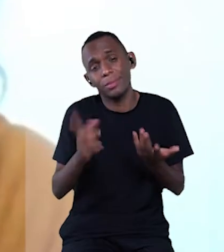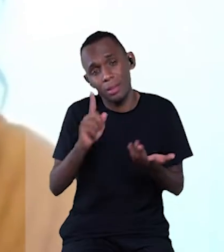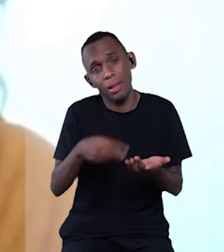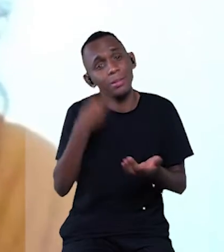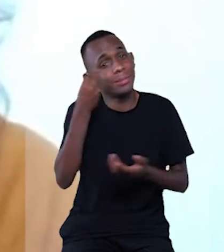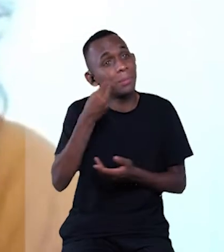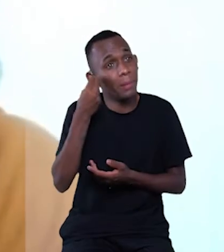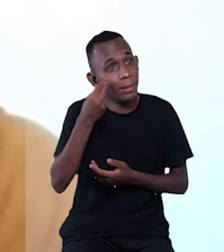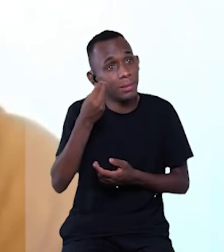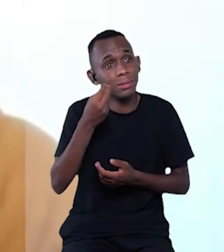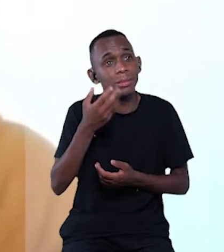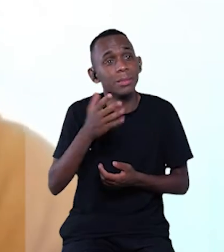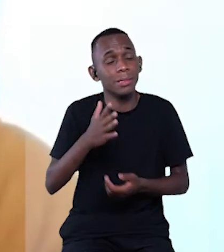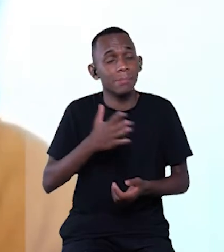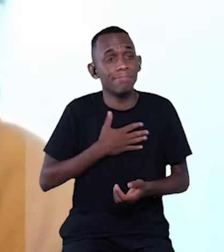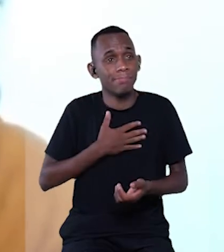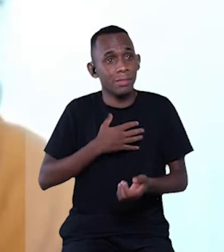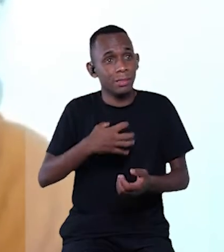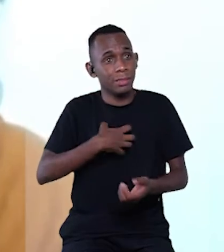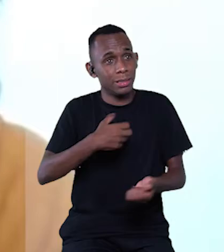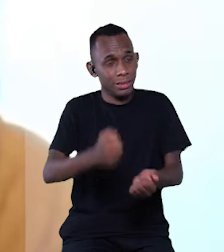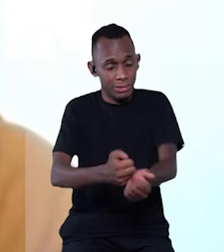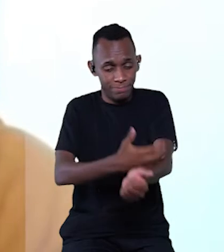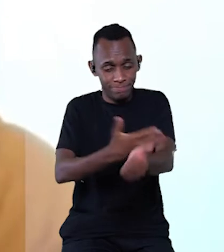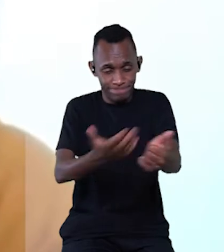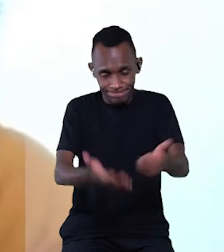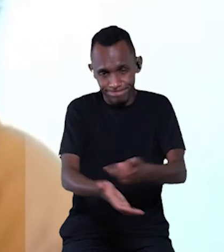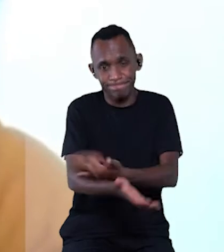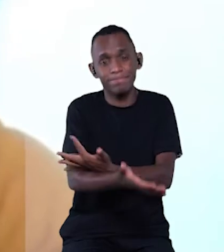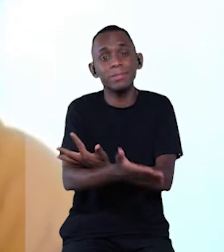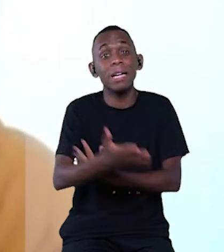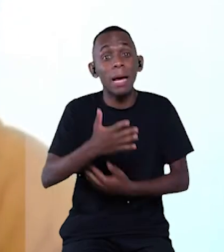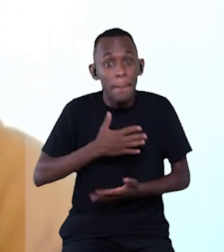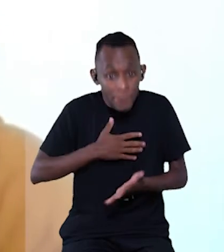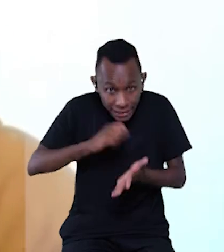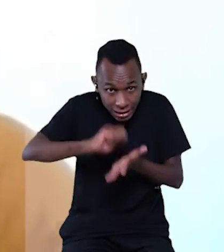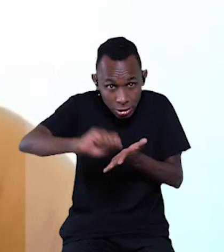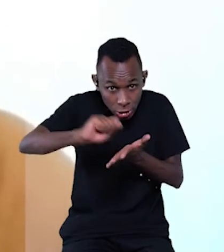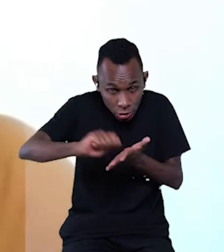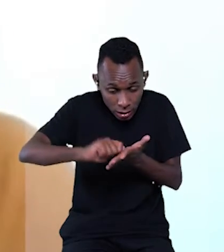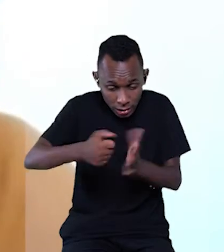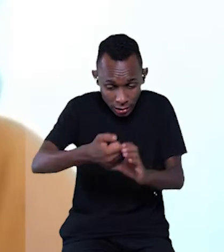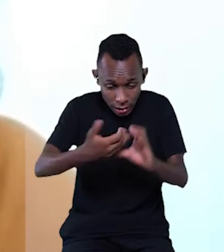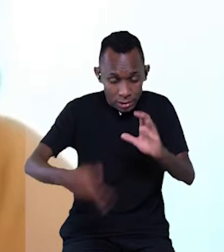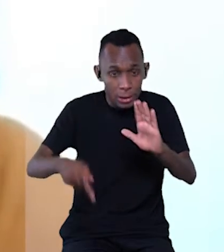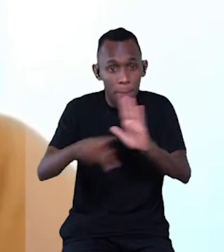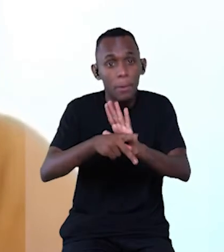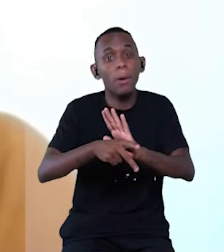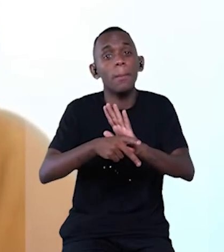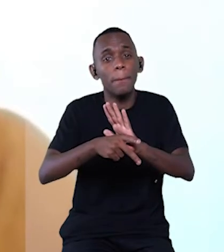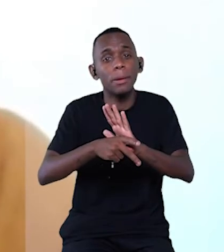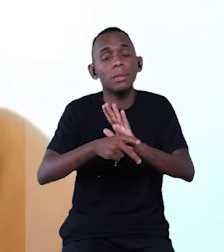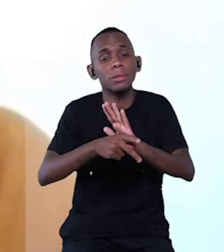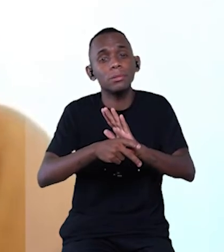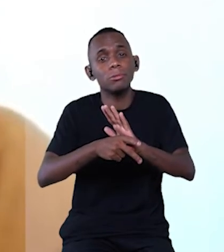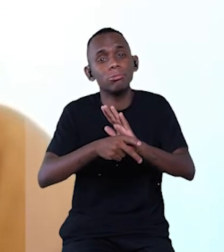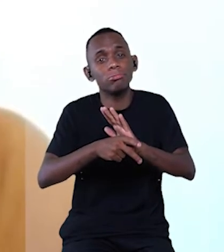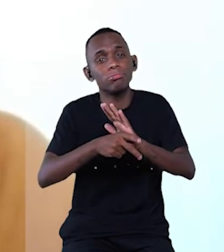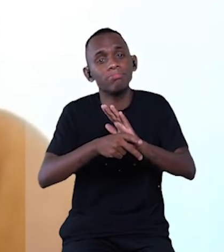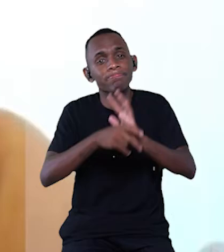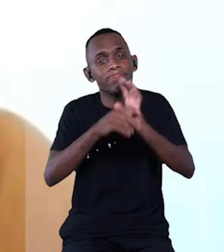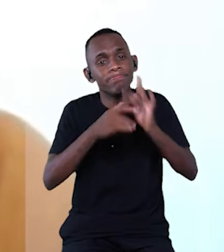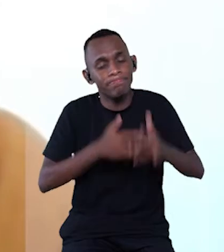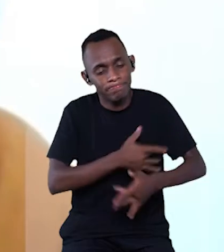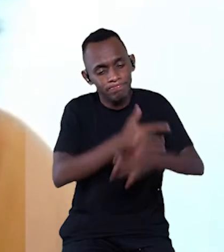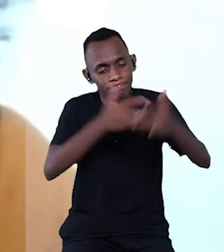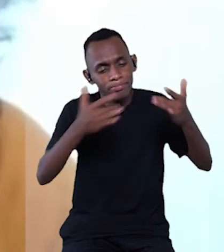histórias que a mim me emocionam, assim. A minha escrita é muito, como você falou, minha escrita é muito afetiva mesmo, assim. Tem que me